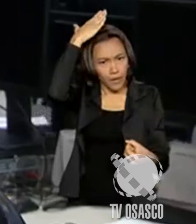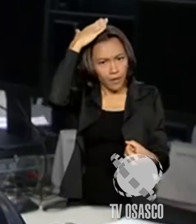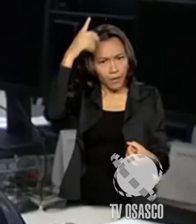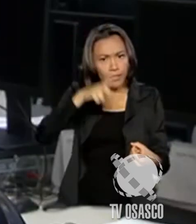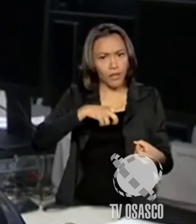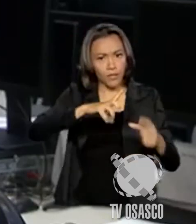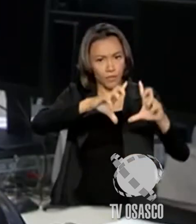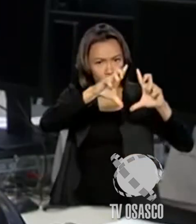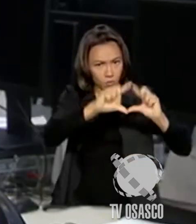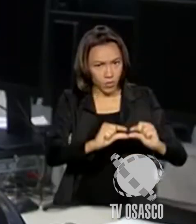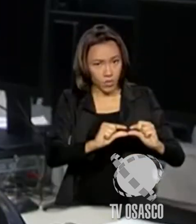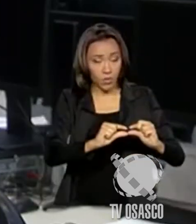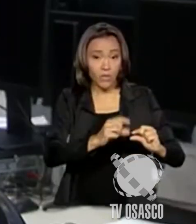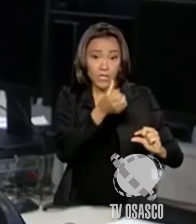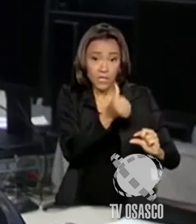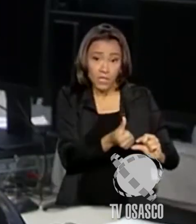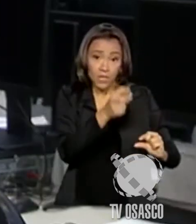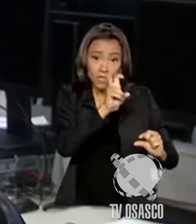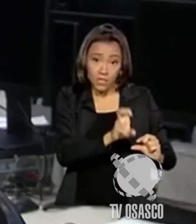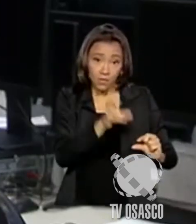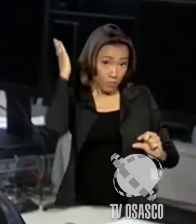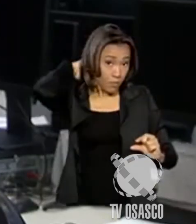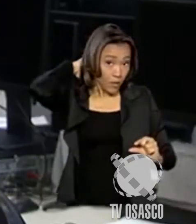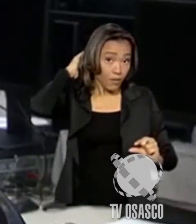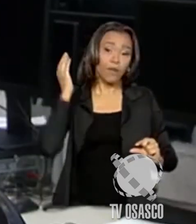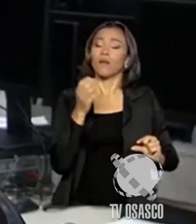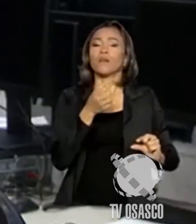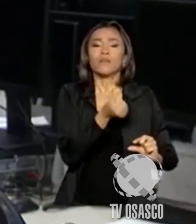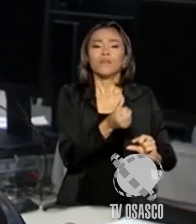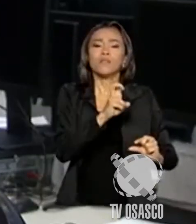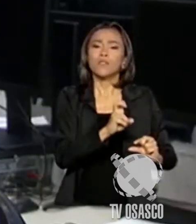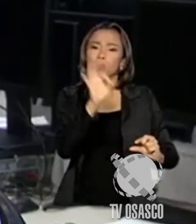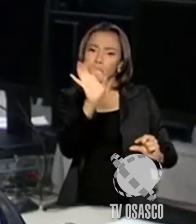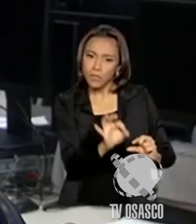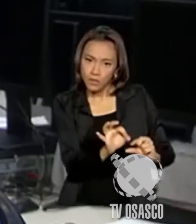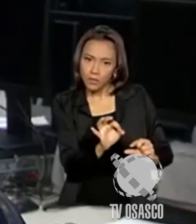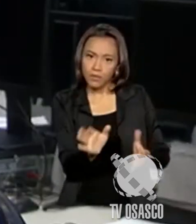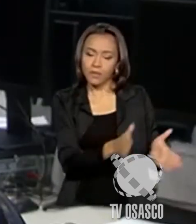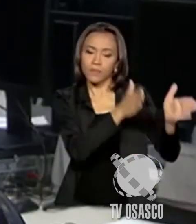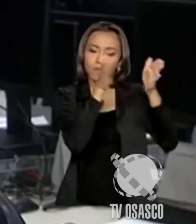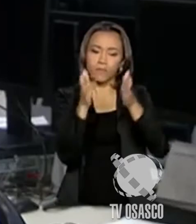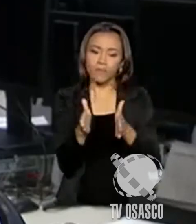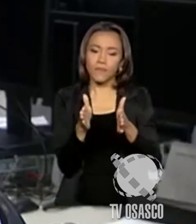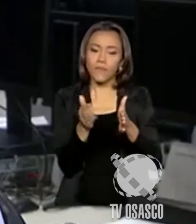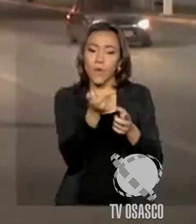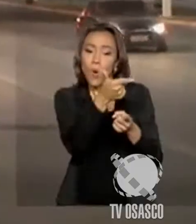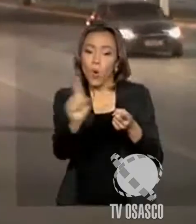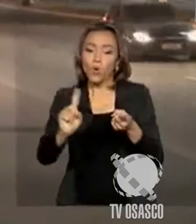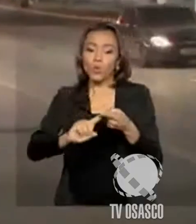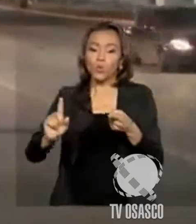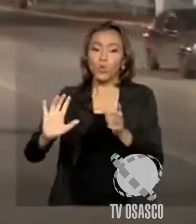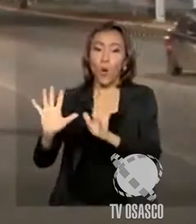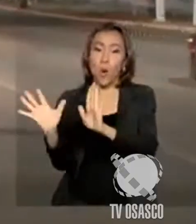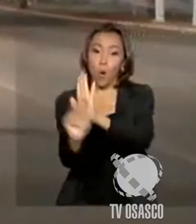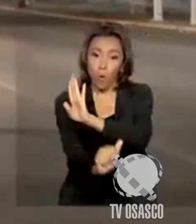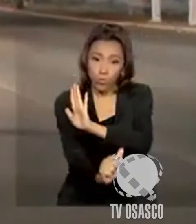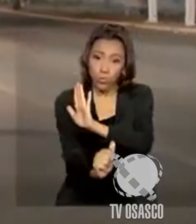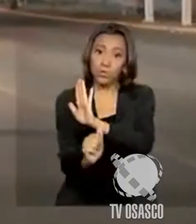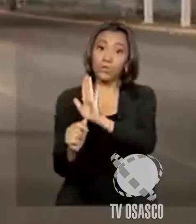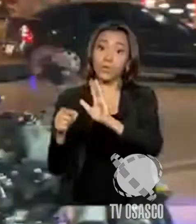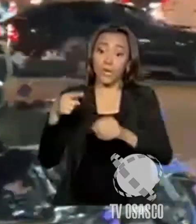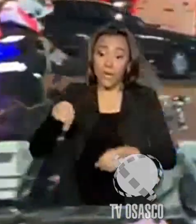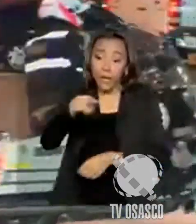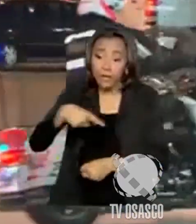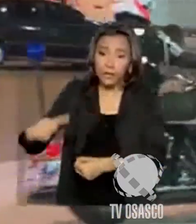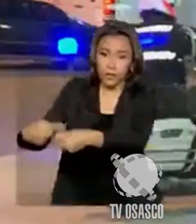65% e em Goiânia, queda de 47%. Já em relação aos roubos, os municípios tiveram